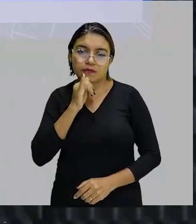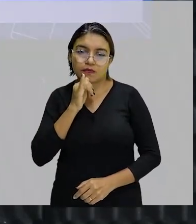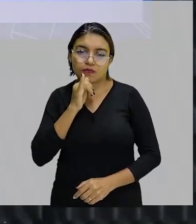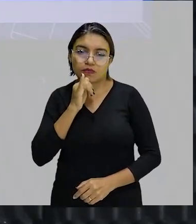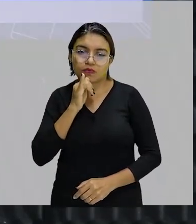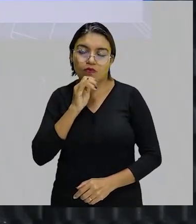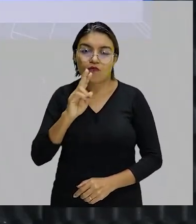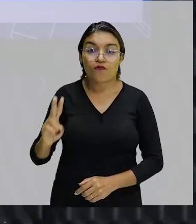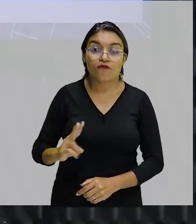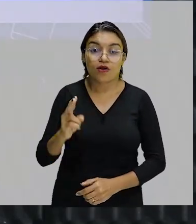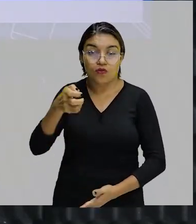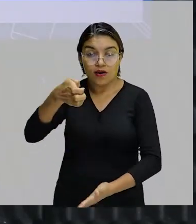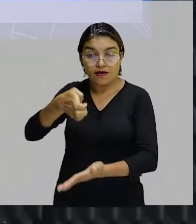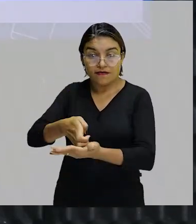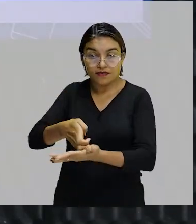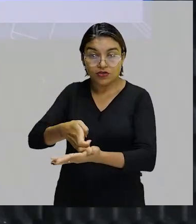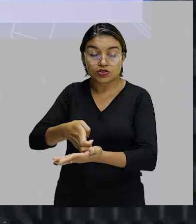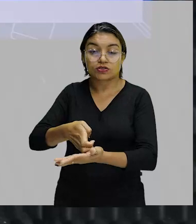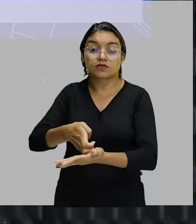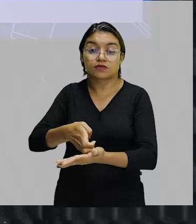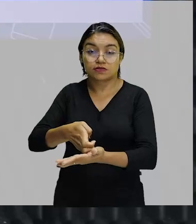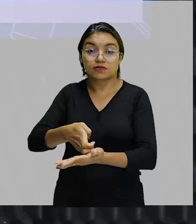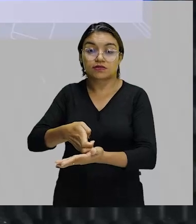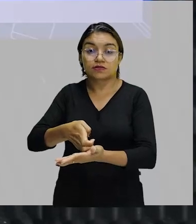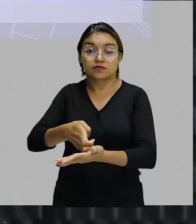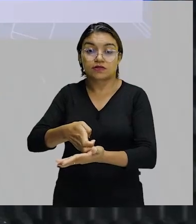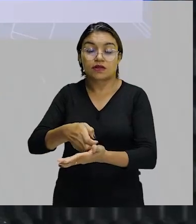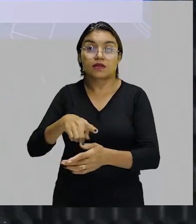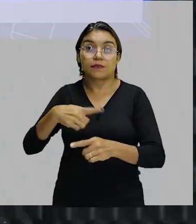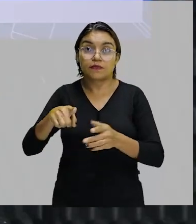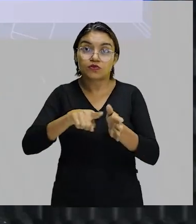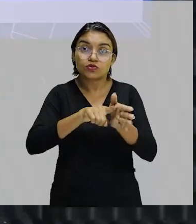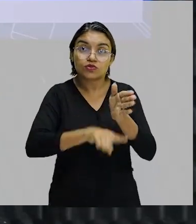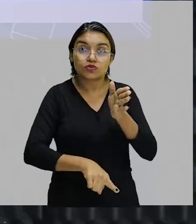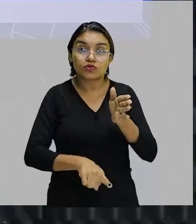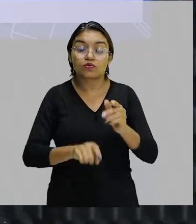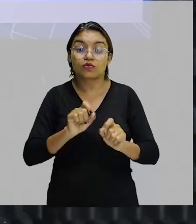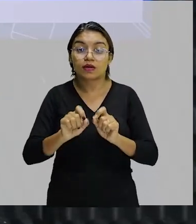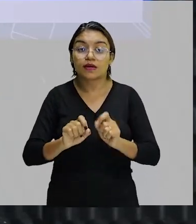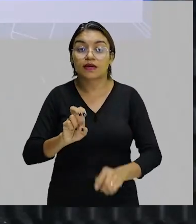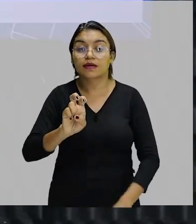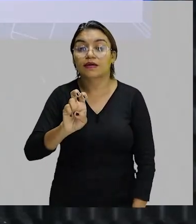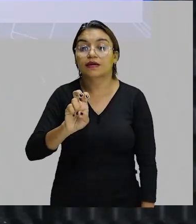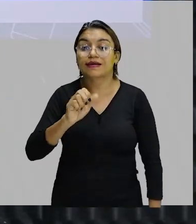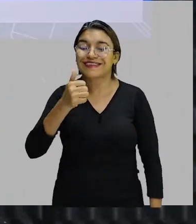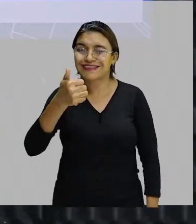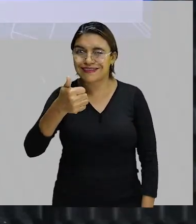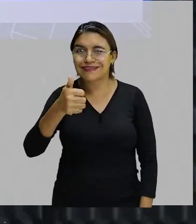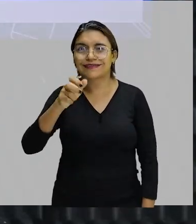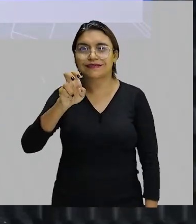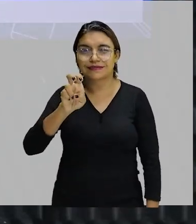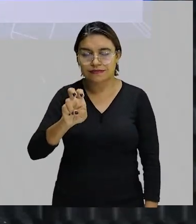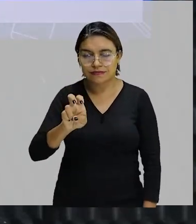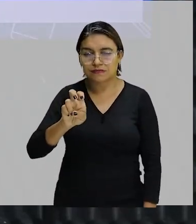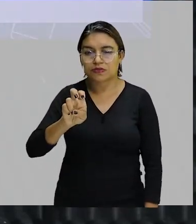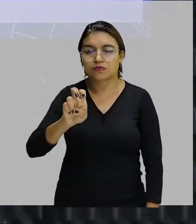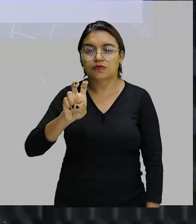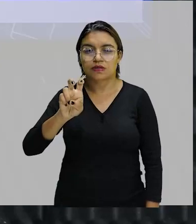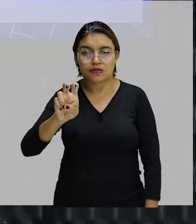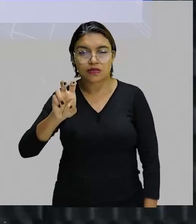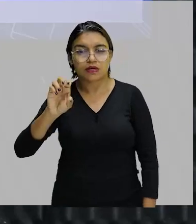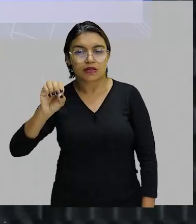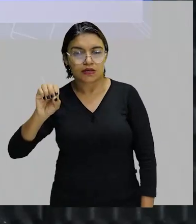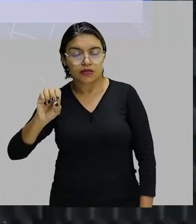automóvel, tirando esse valor que acabamos de achar, de R$ 15.500. O valor à vista é 24.000.